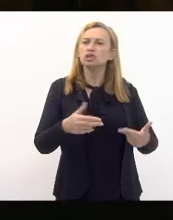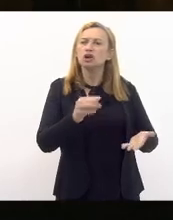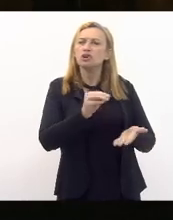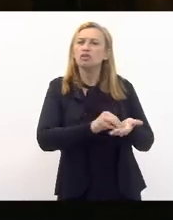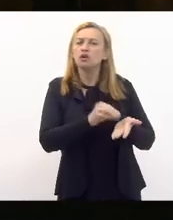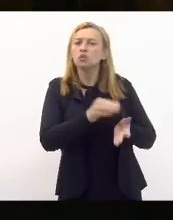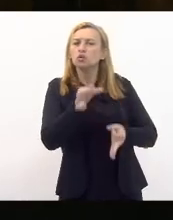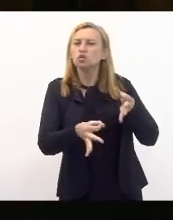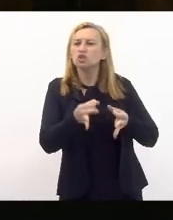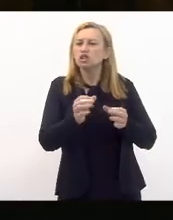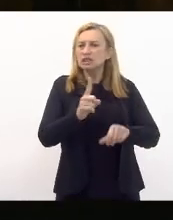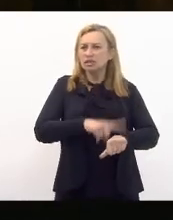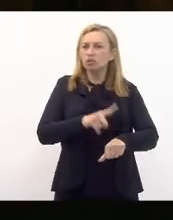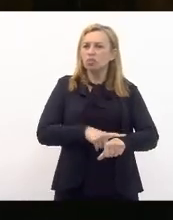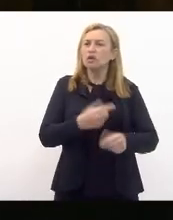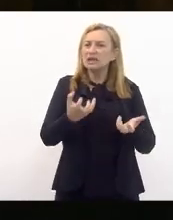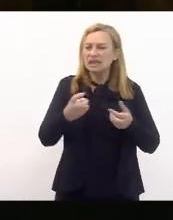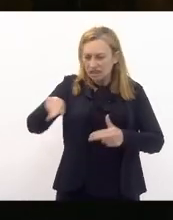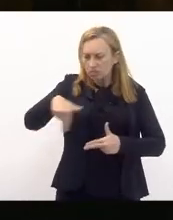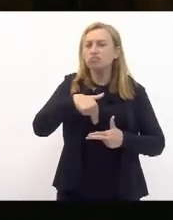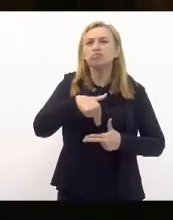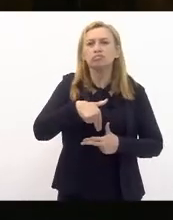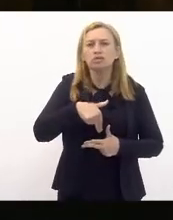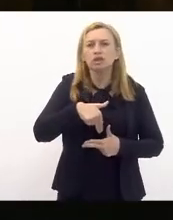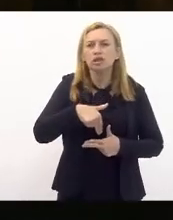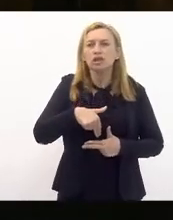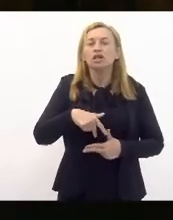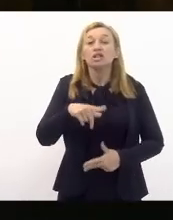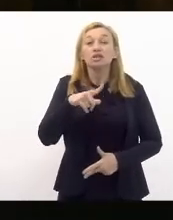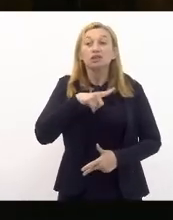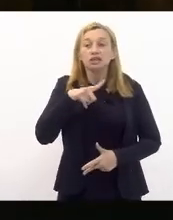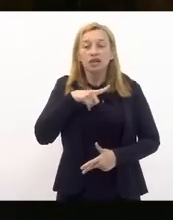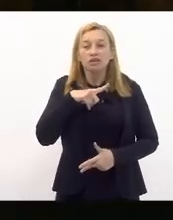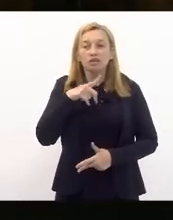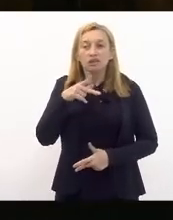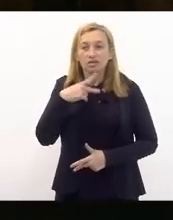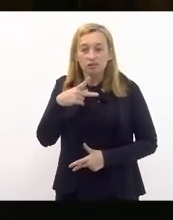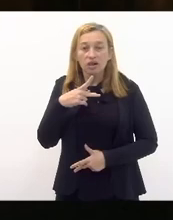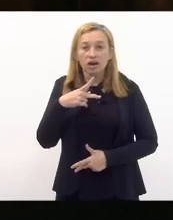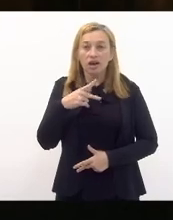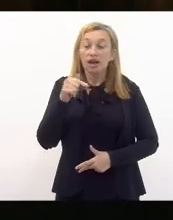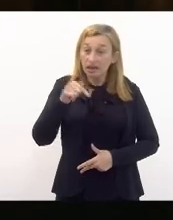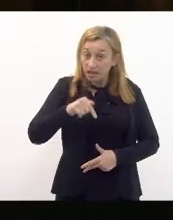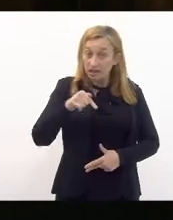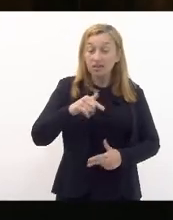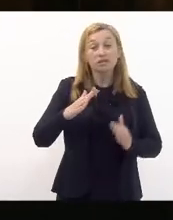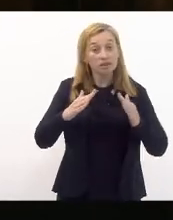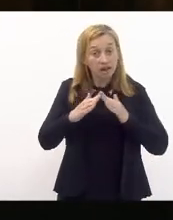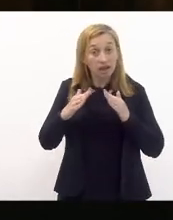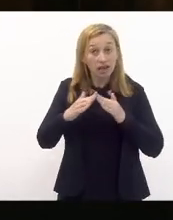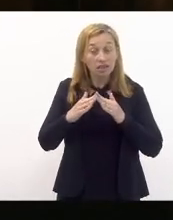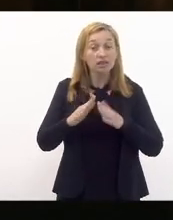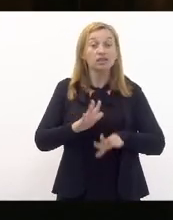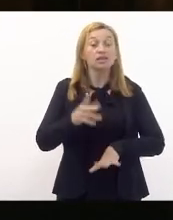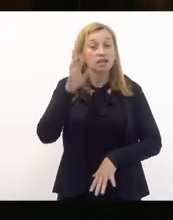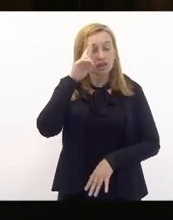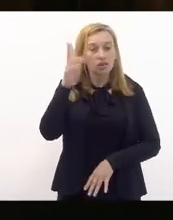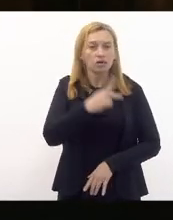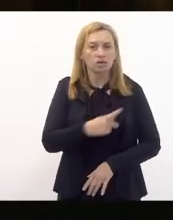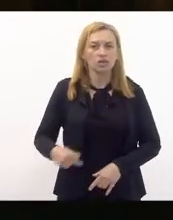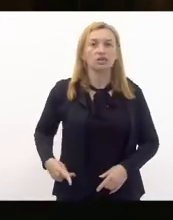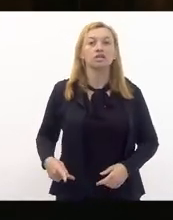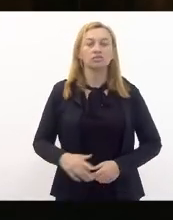injustiçado nesse momento queria estar ocupando Então eu tenho esta prerrogativa de trazer essa casa senhora